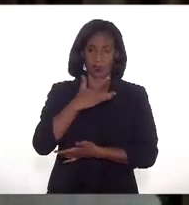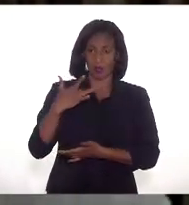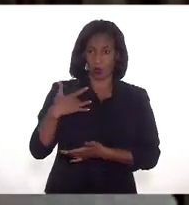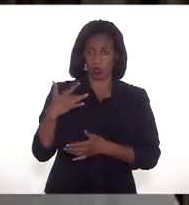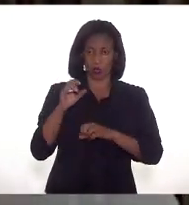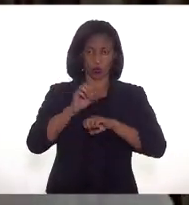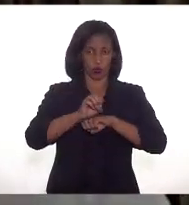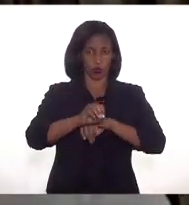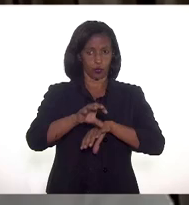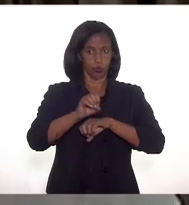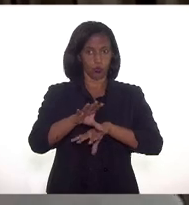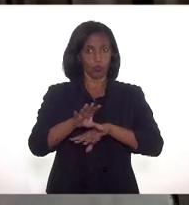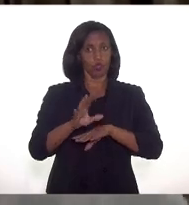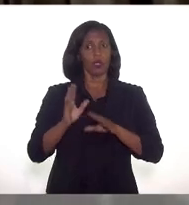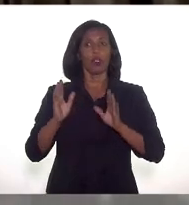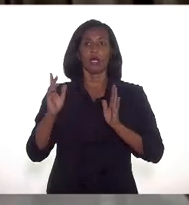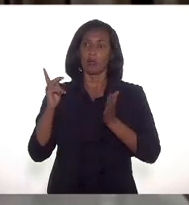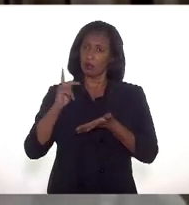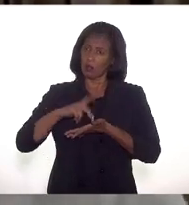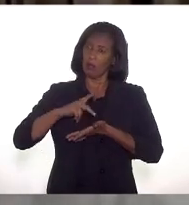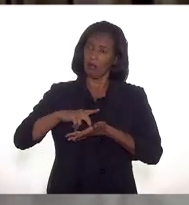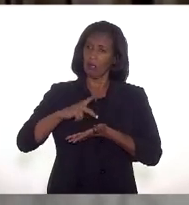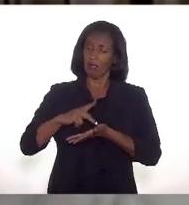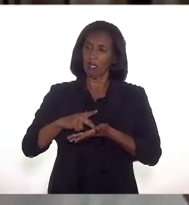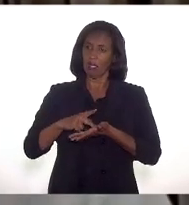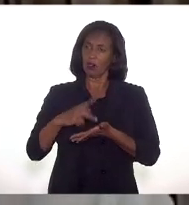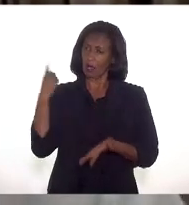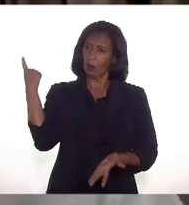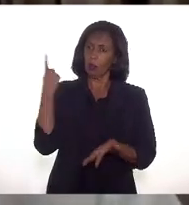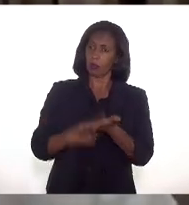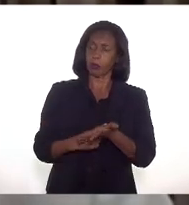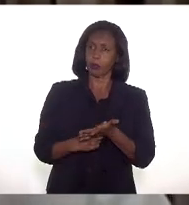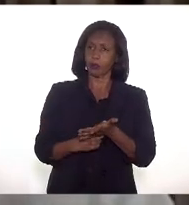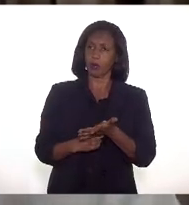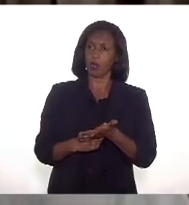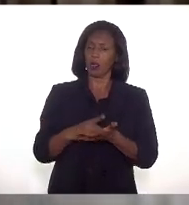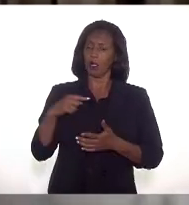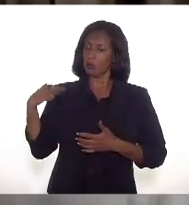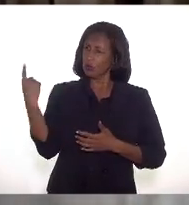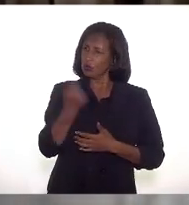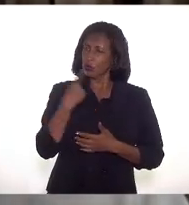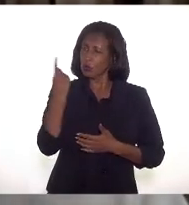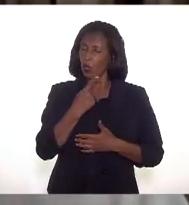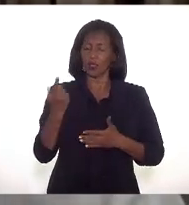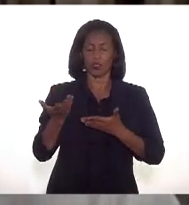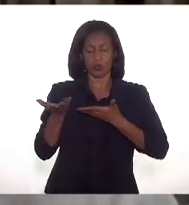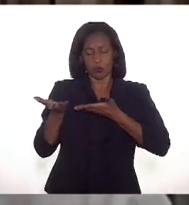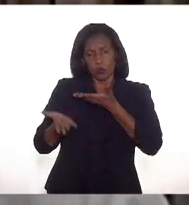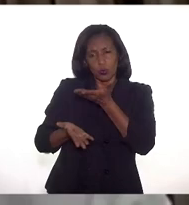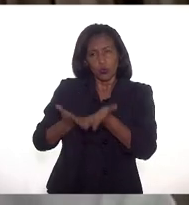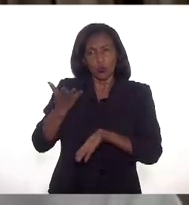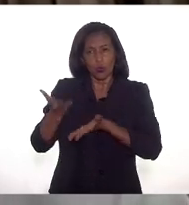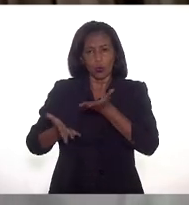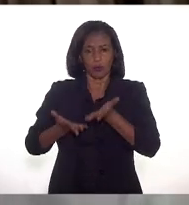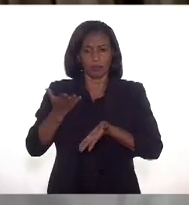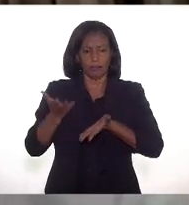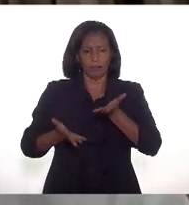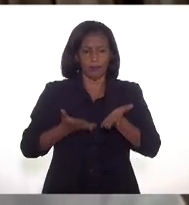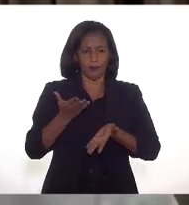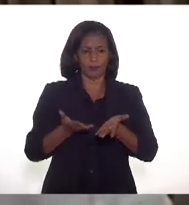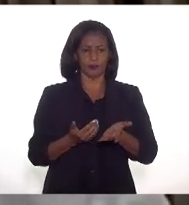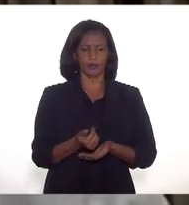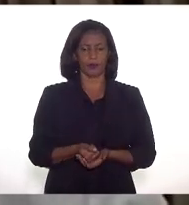educação, ela está sim no pacto. Nós tivemos um cuidado, deputado,